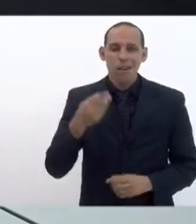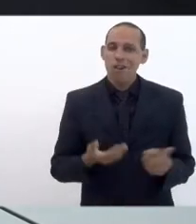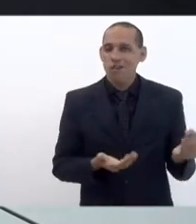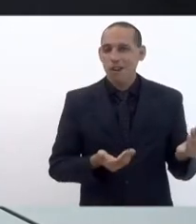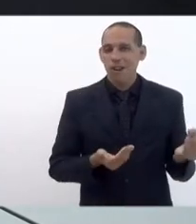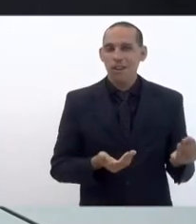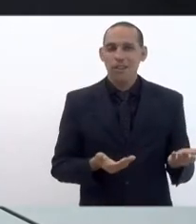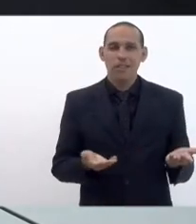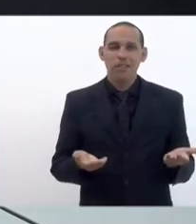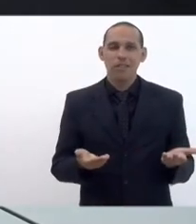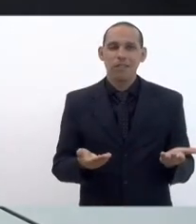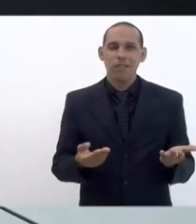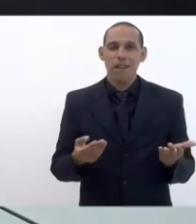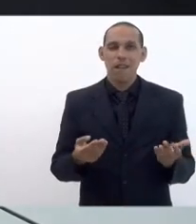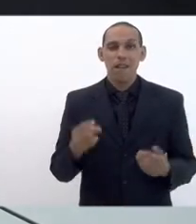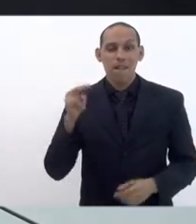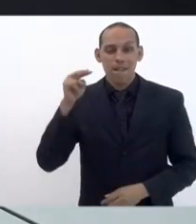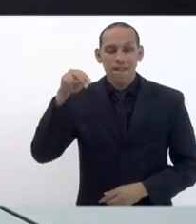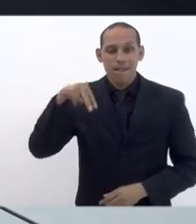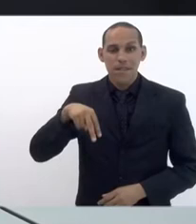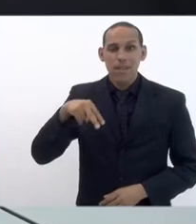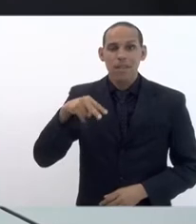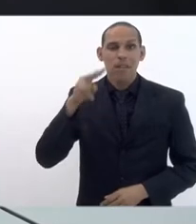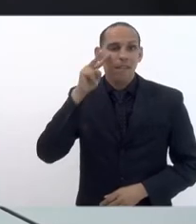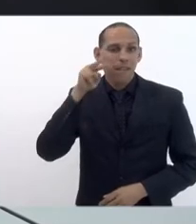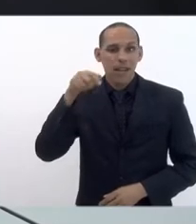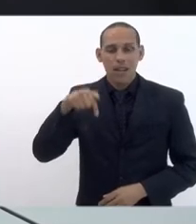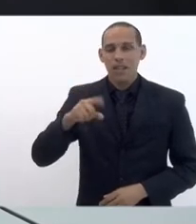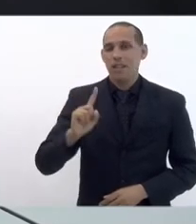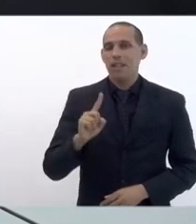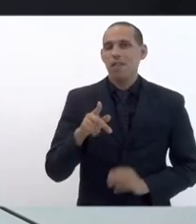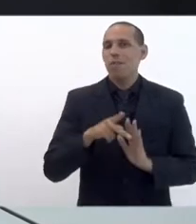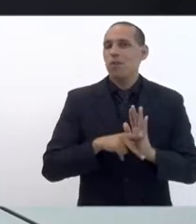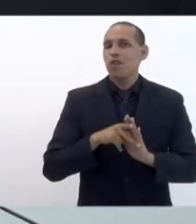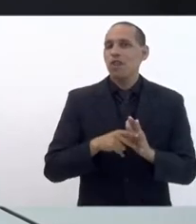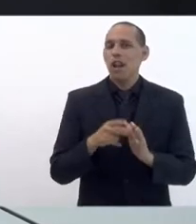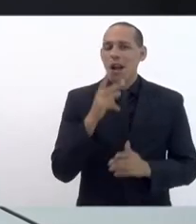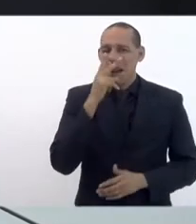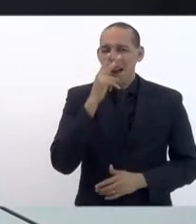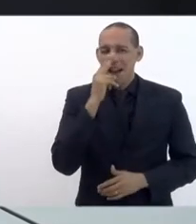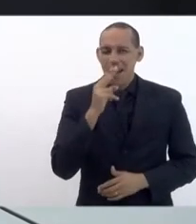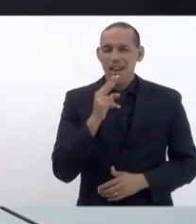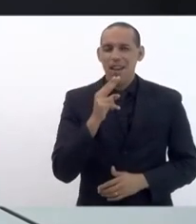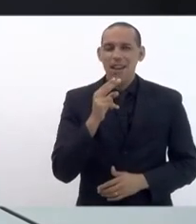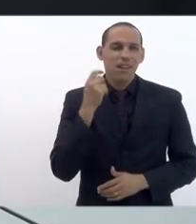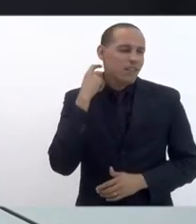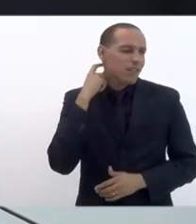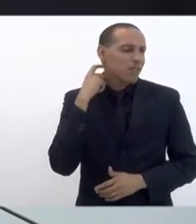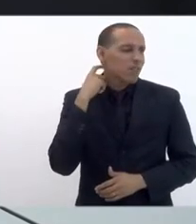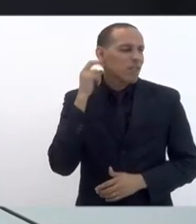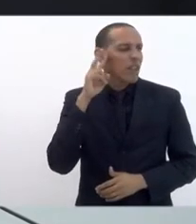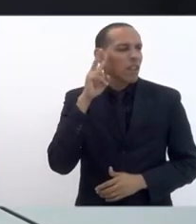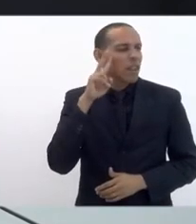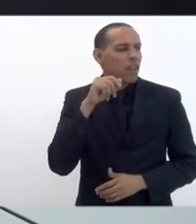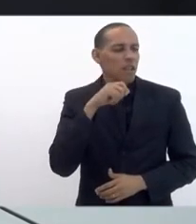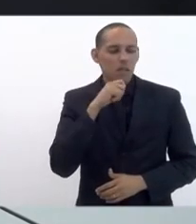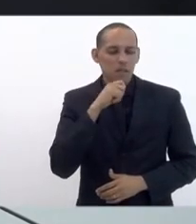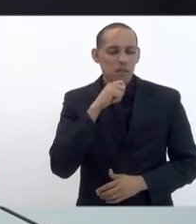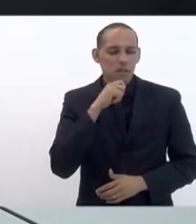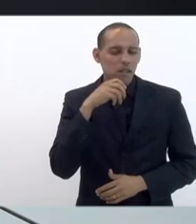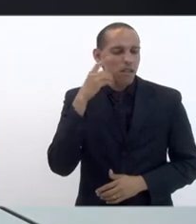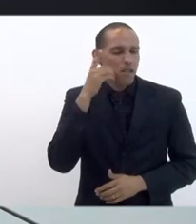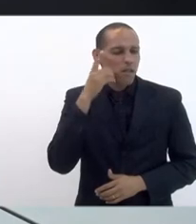não assistiu aqui um projeto similar, salvo erro de memória, foi do